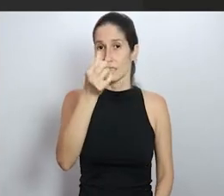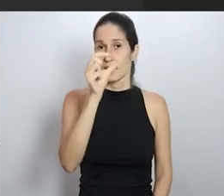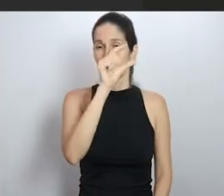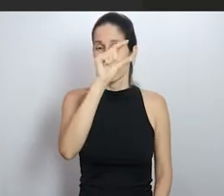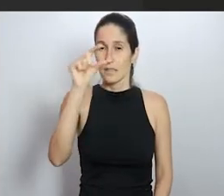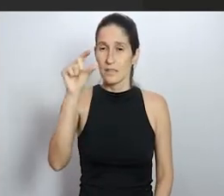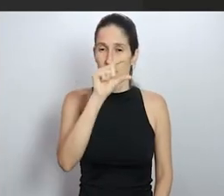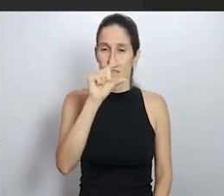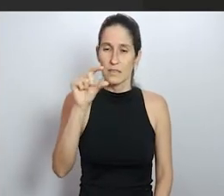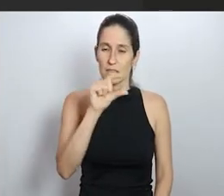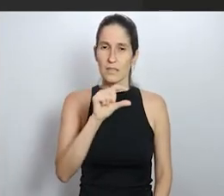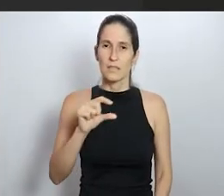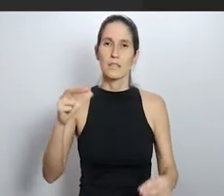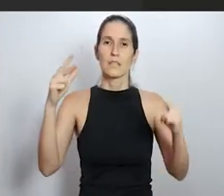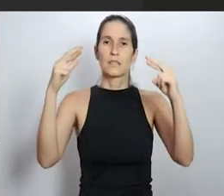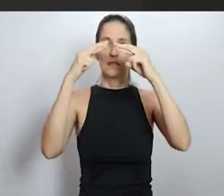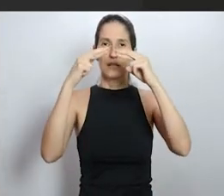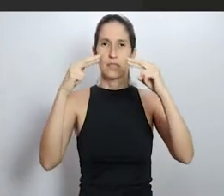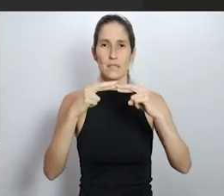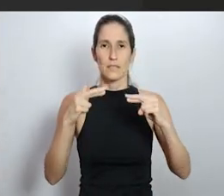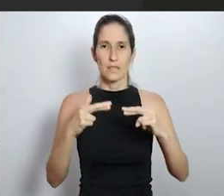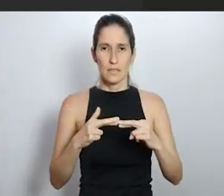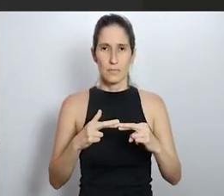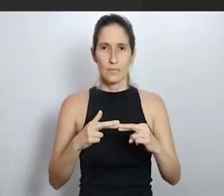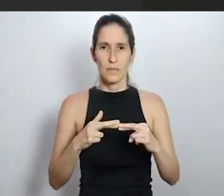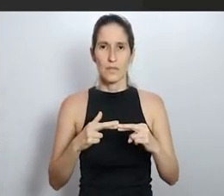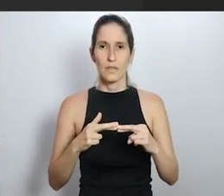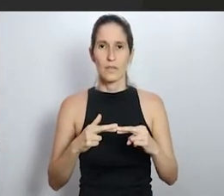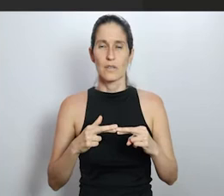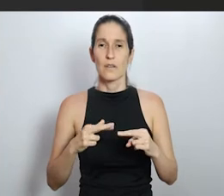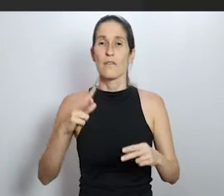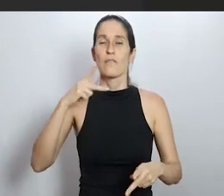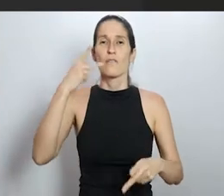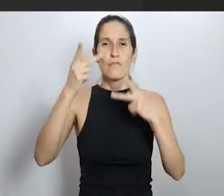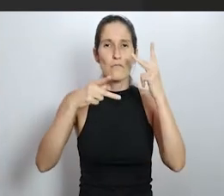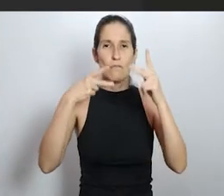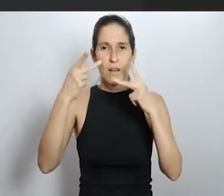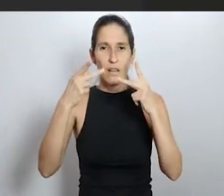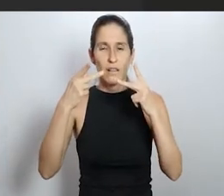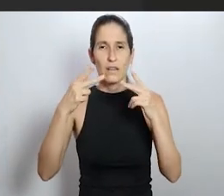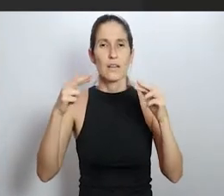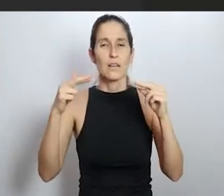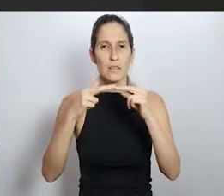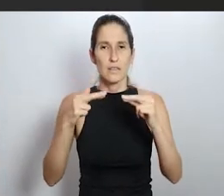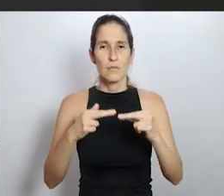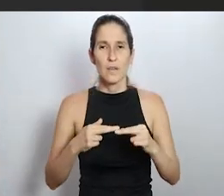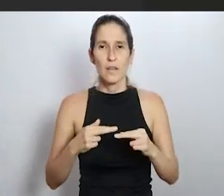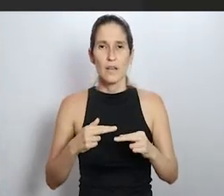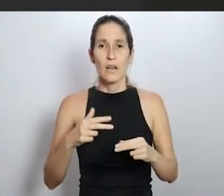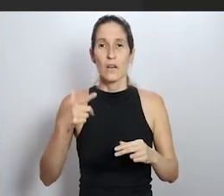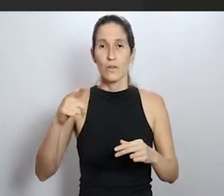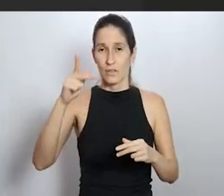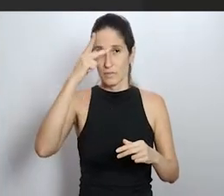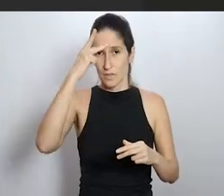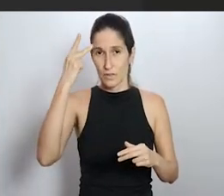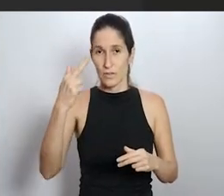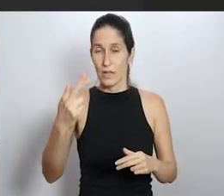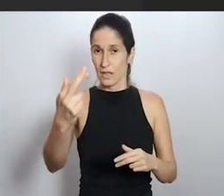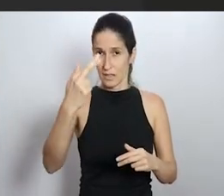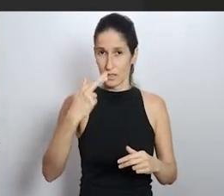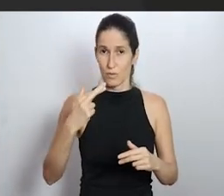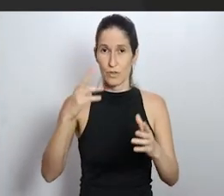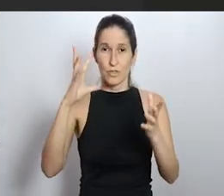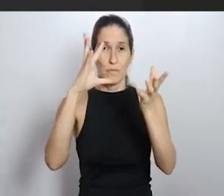repetir os dois pés da quadra para fazer uma cestilha. E logo depois foi criado